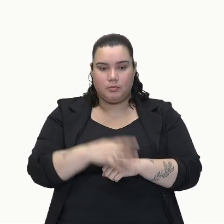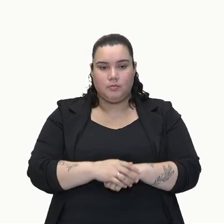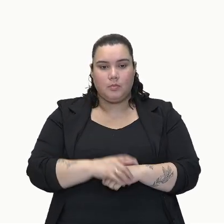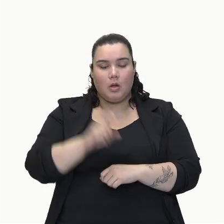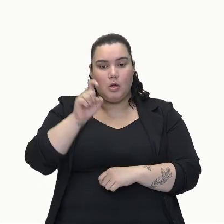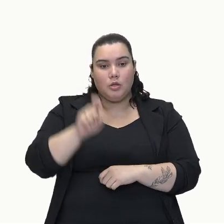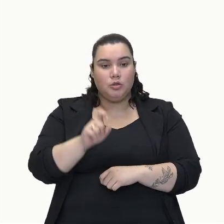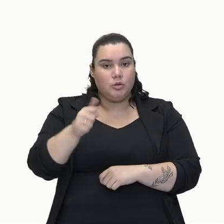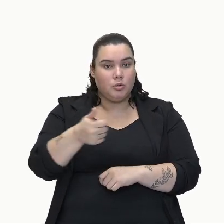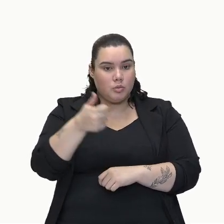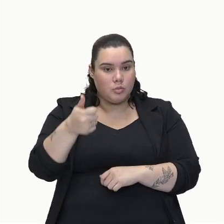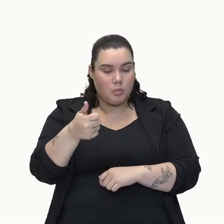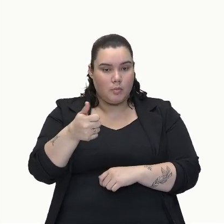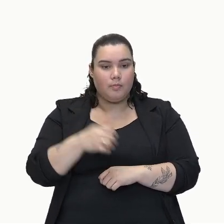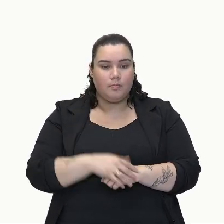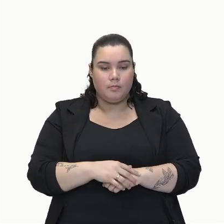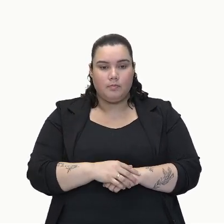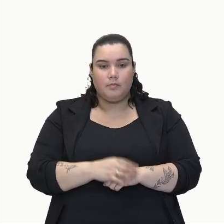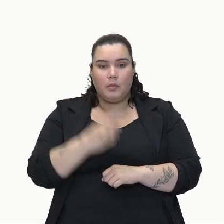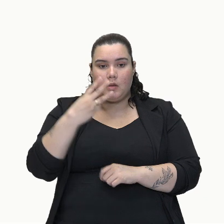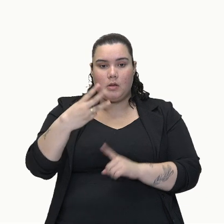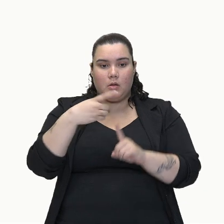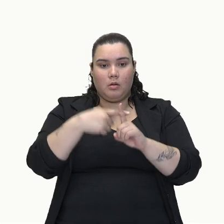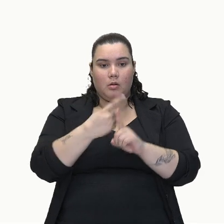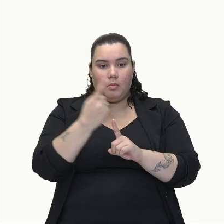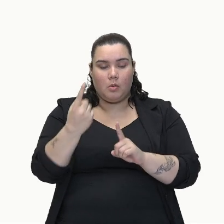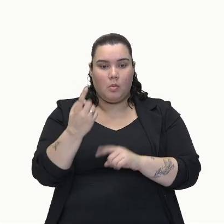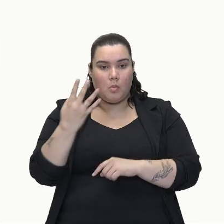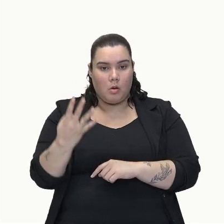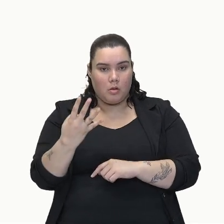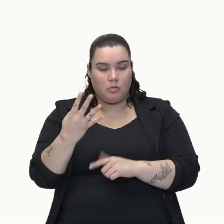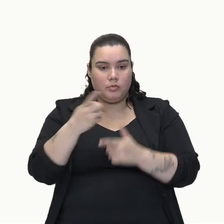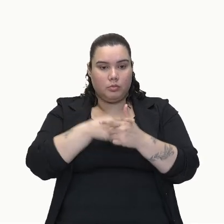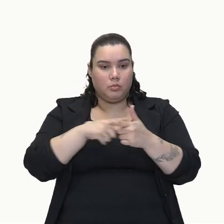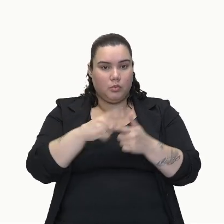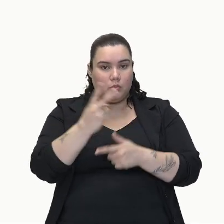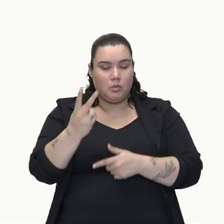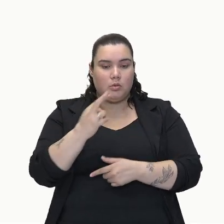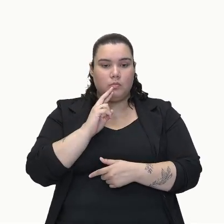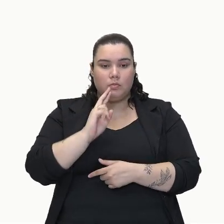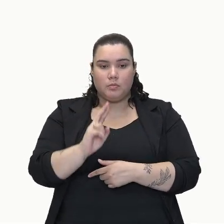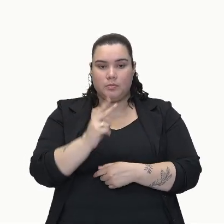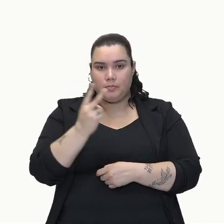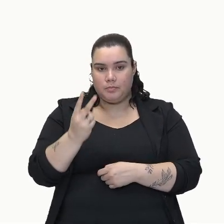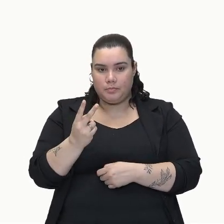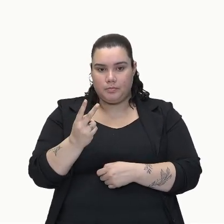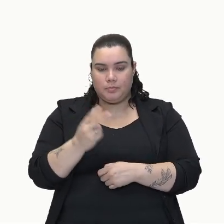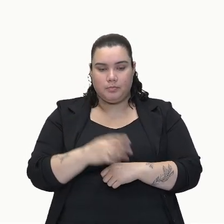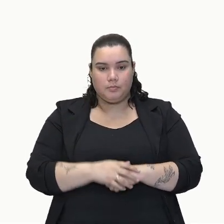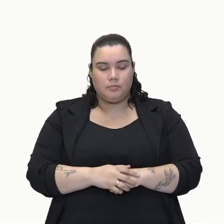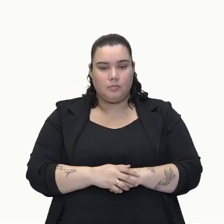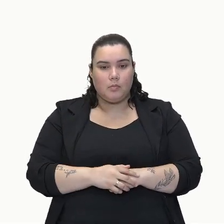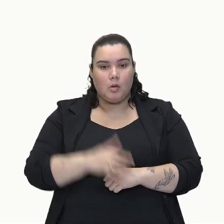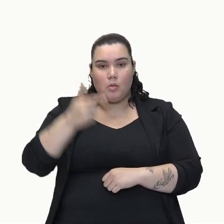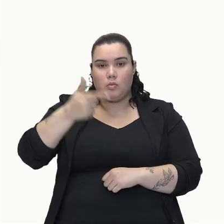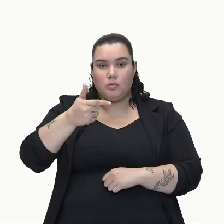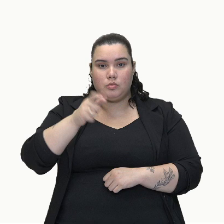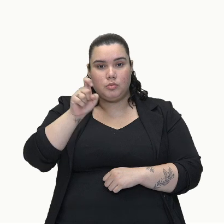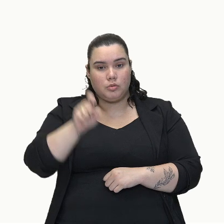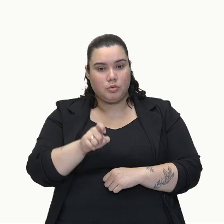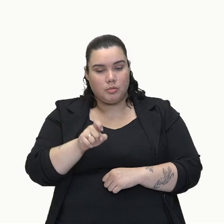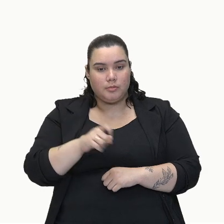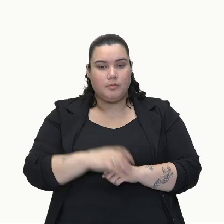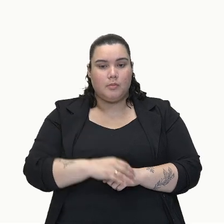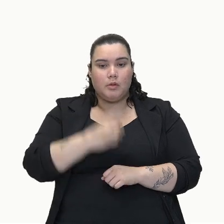o primeiro valor de x. 3 mais 1, 4, 4 dividido por 2, 2. O segundo valor